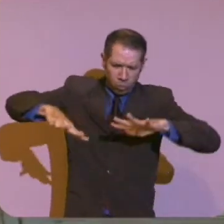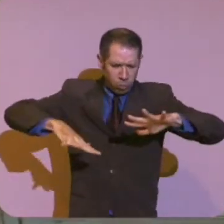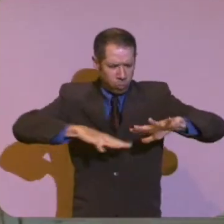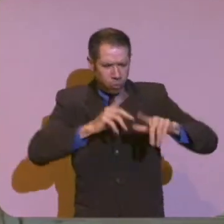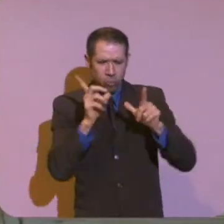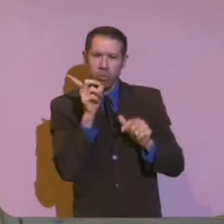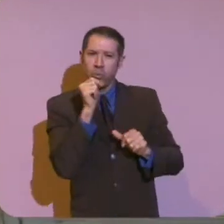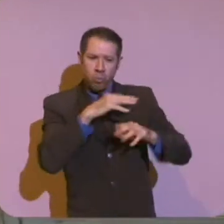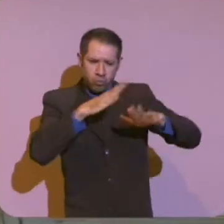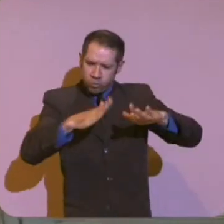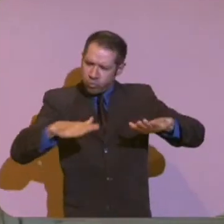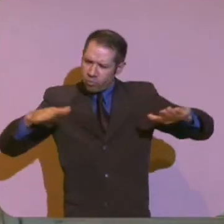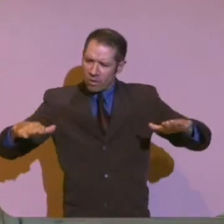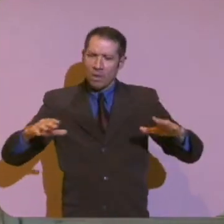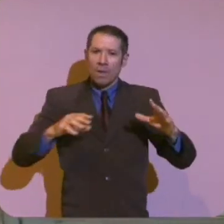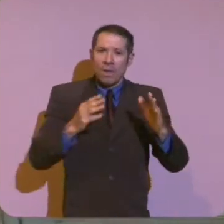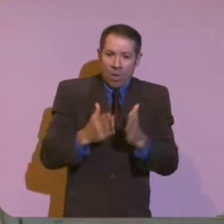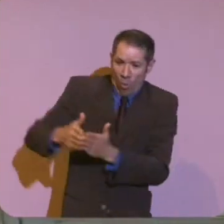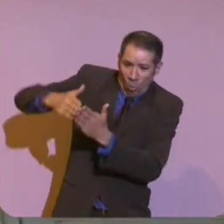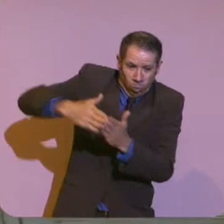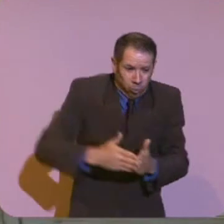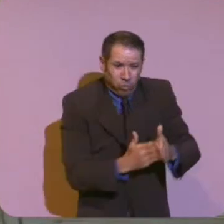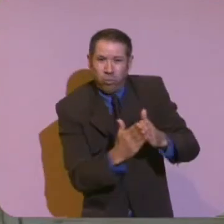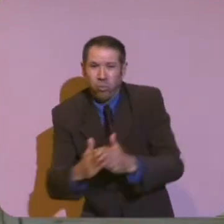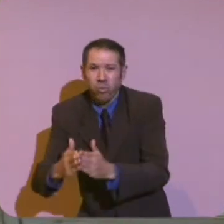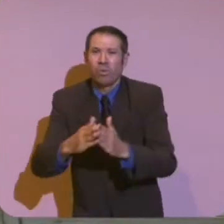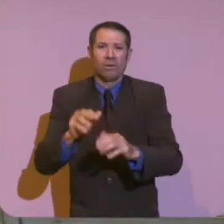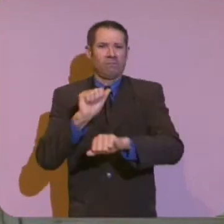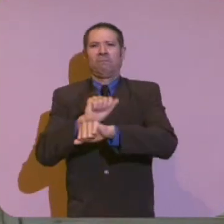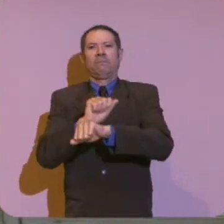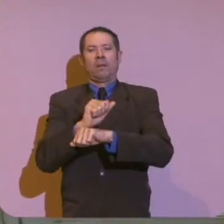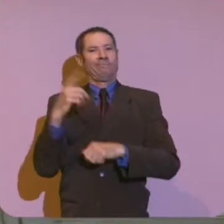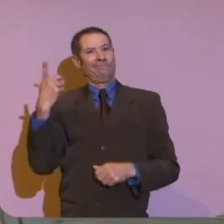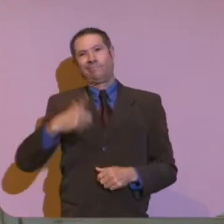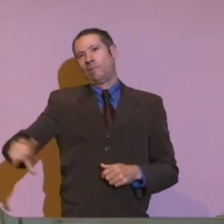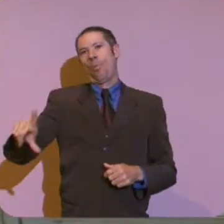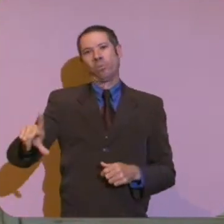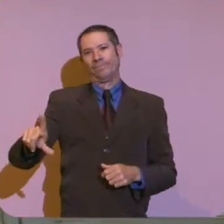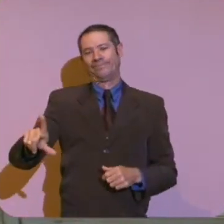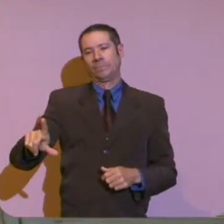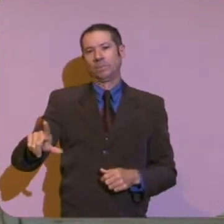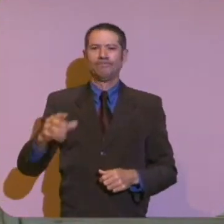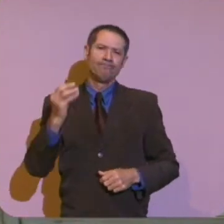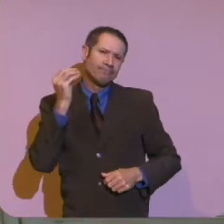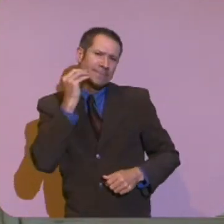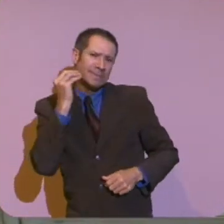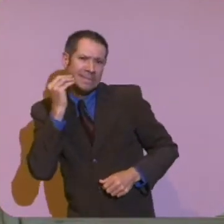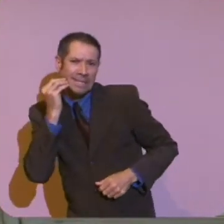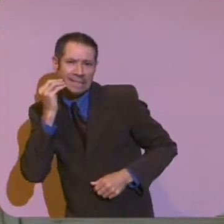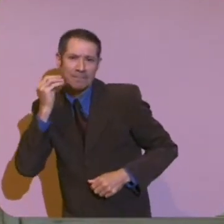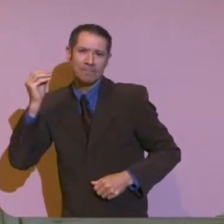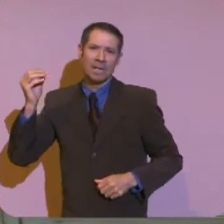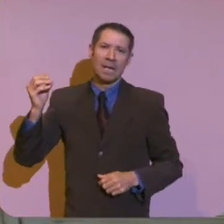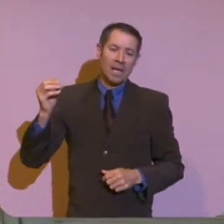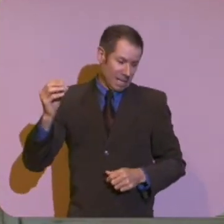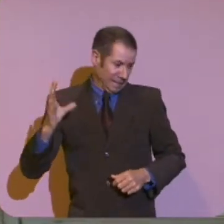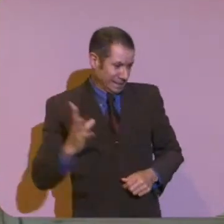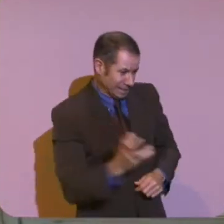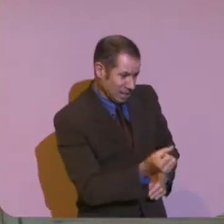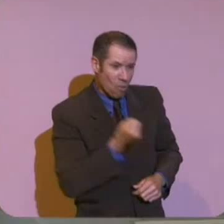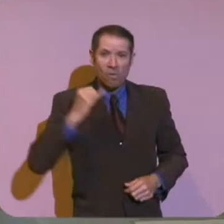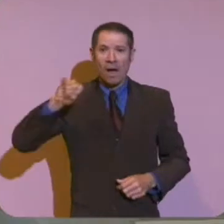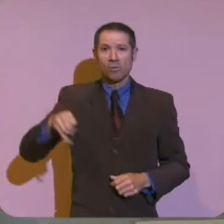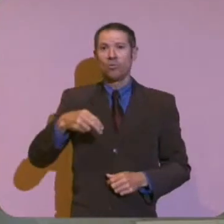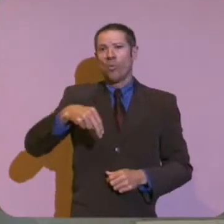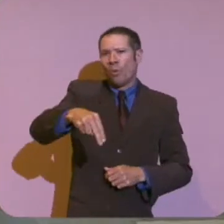essa tempestade não vai, a gente não consegue. E aí eles tentam salvar Jonas. Ele diz: o que a gente faz